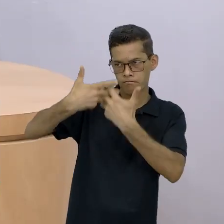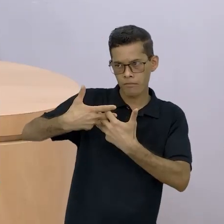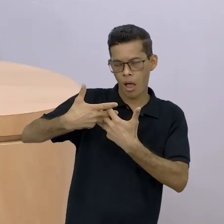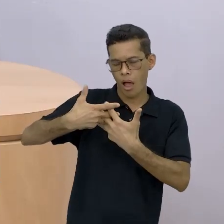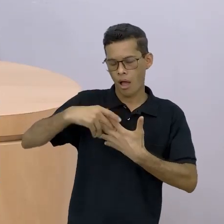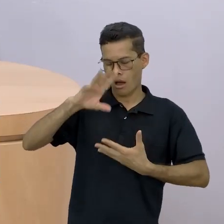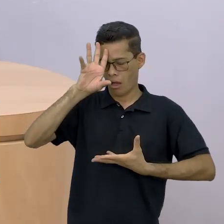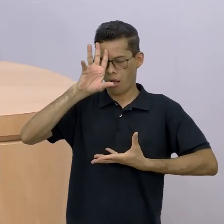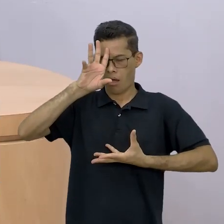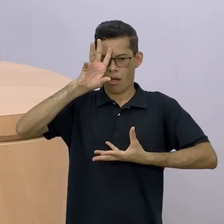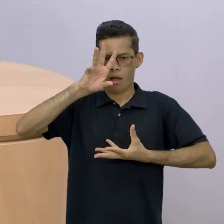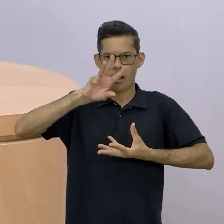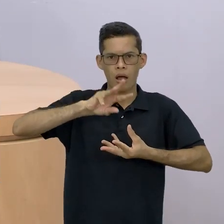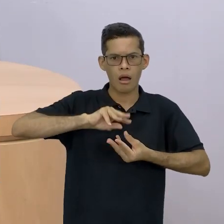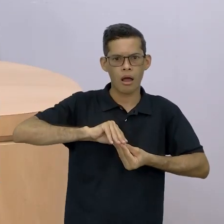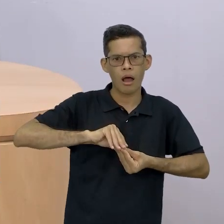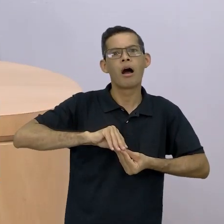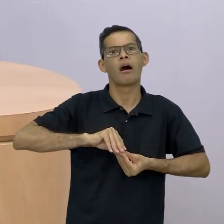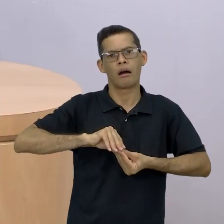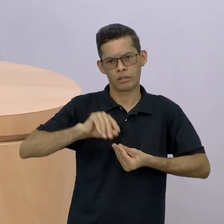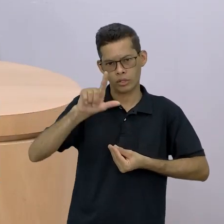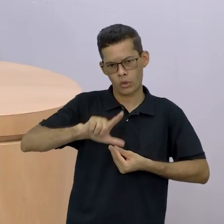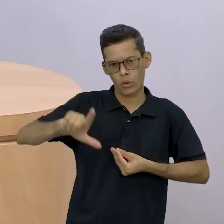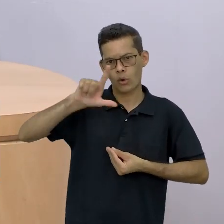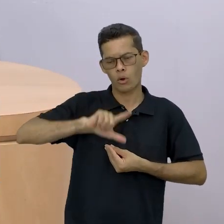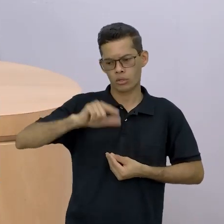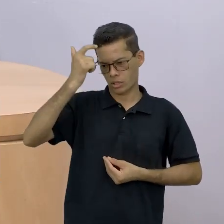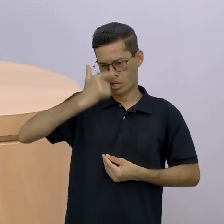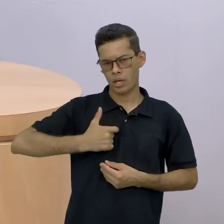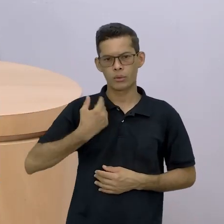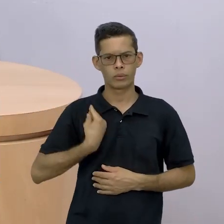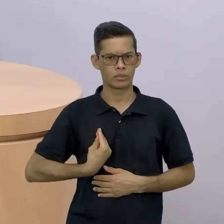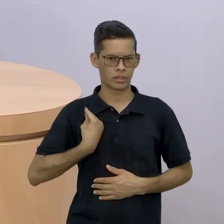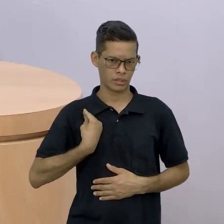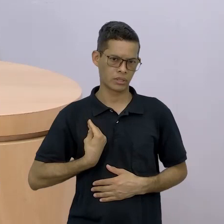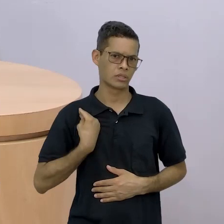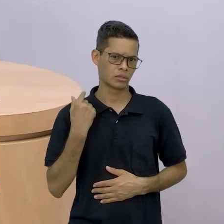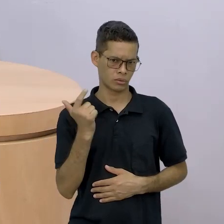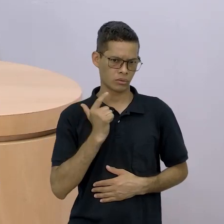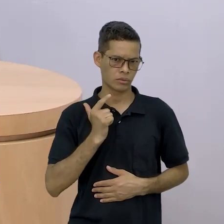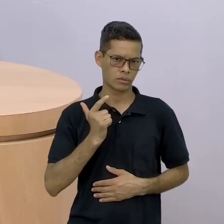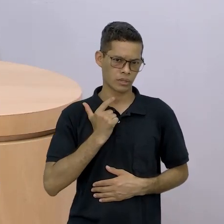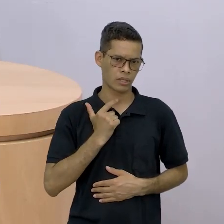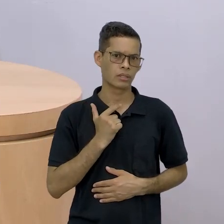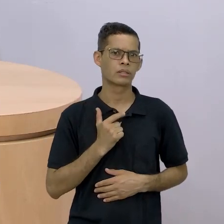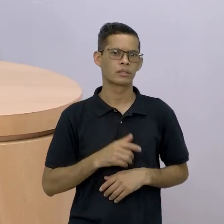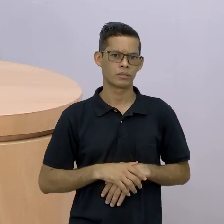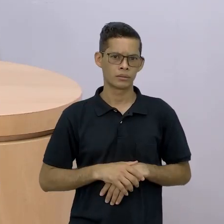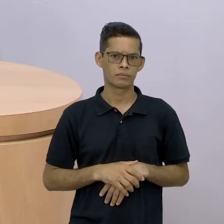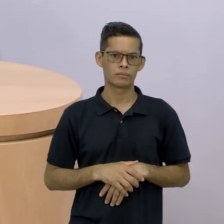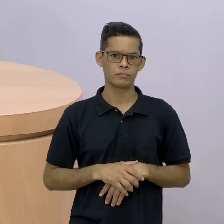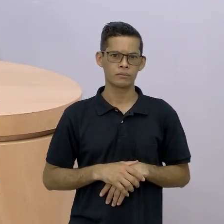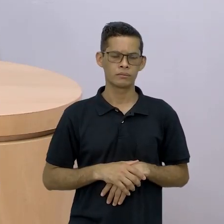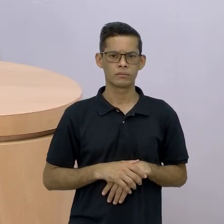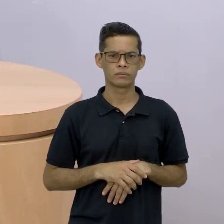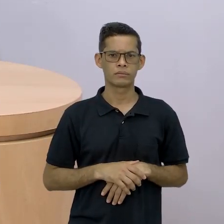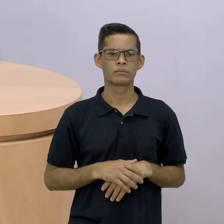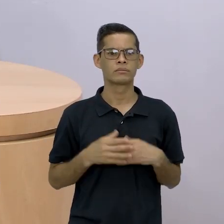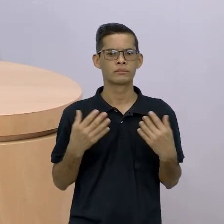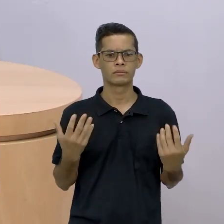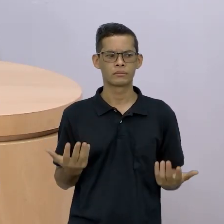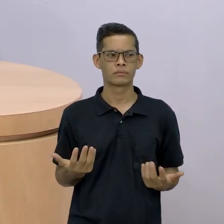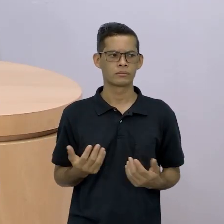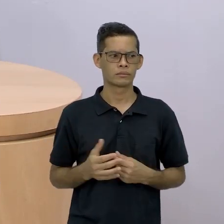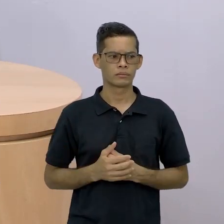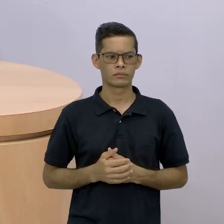logo de lógica, existo. Já ouviu falar dessa frase? Sim, sim. Hoje não. Hoje me parece